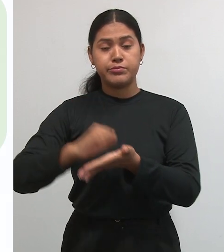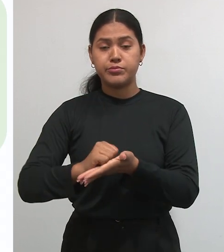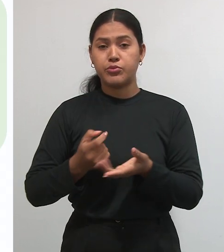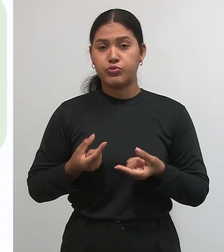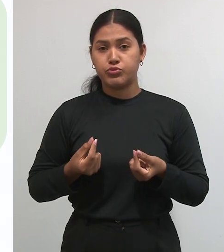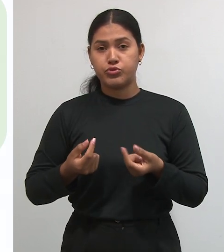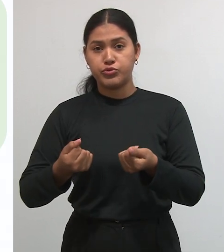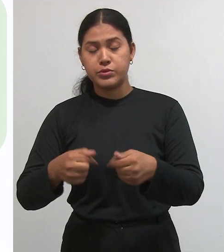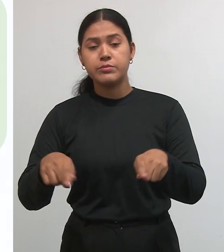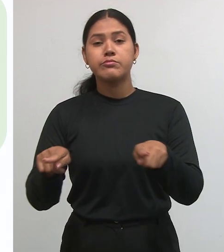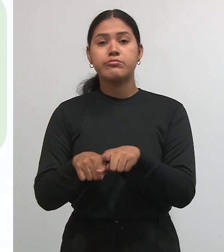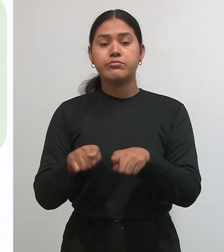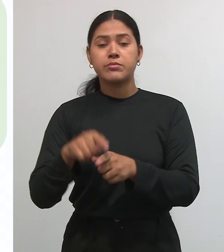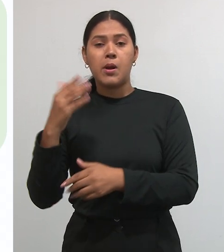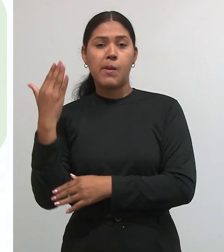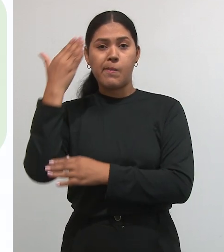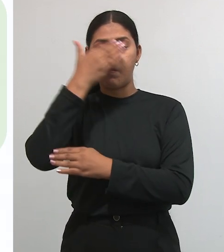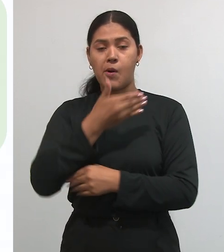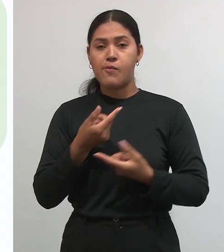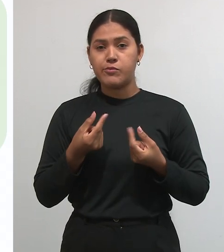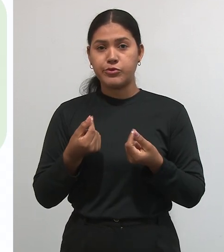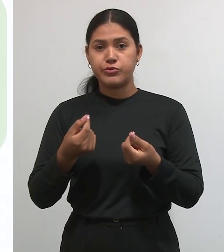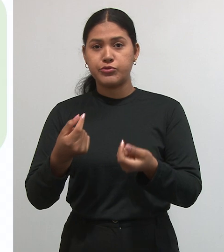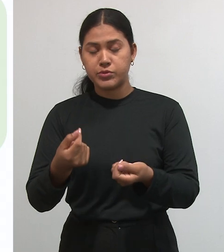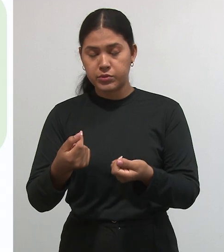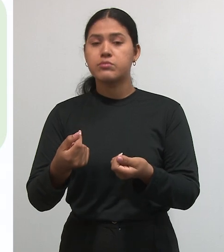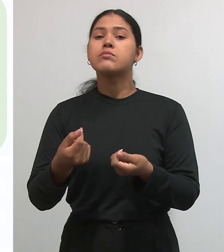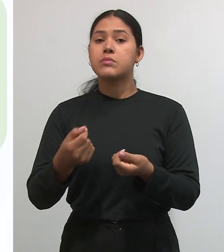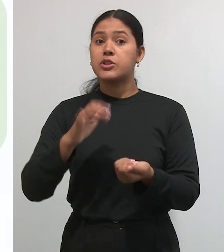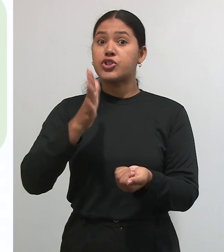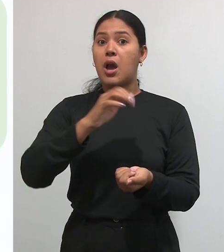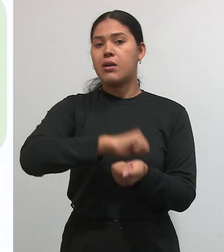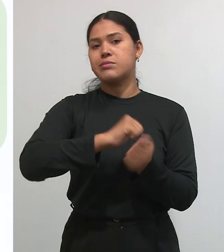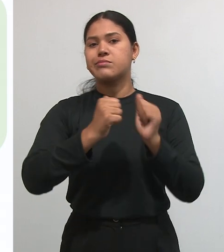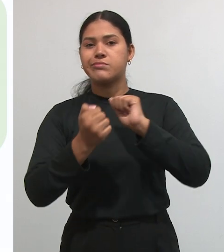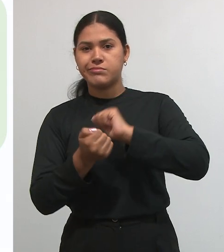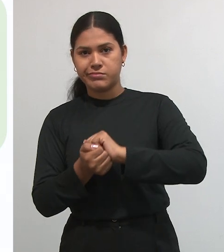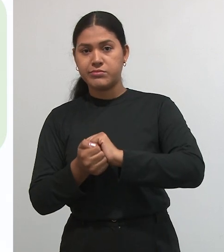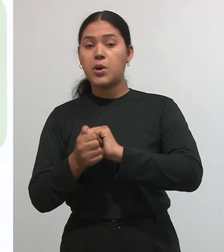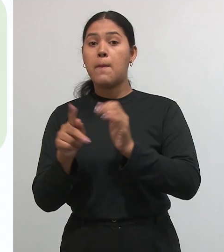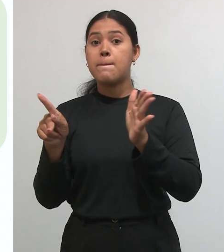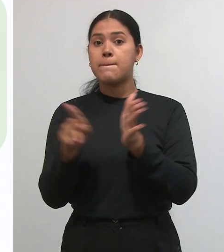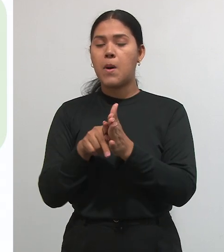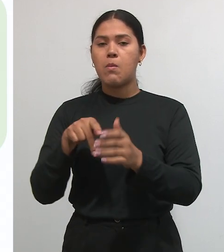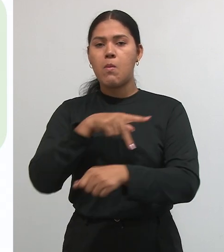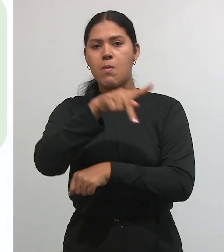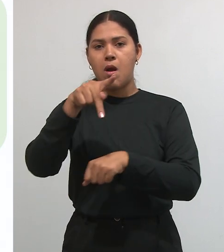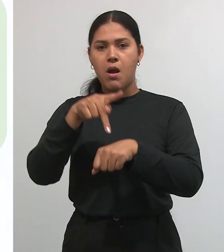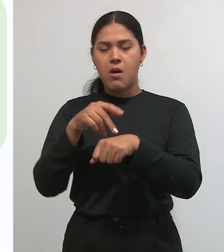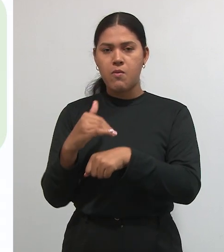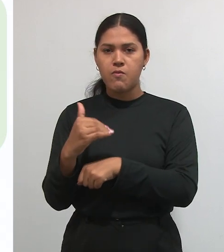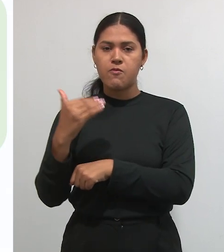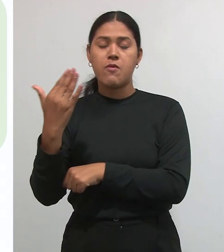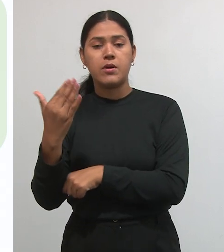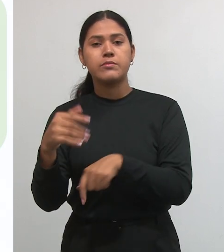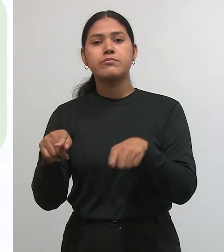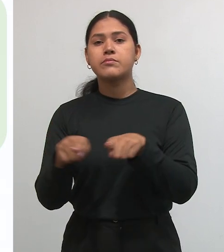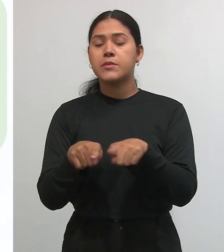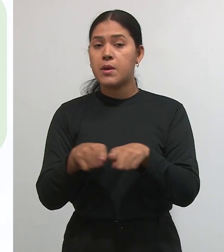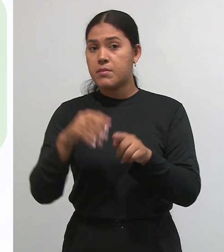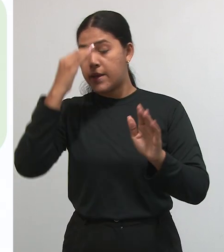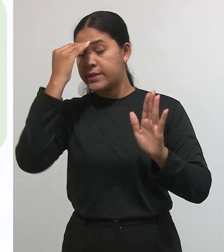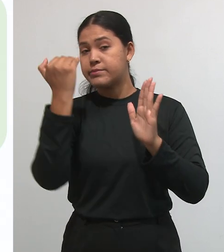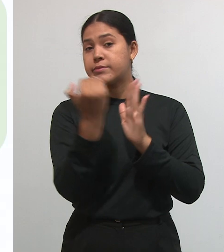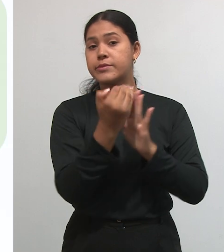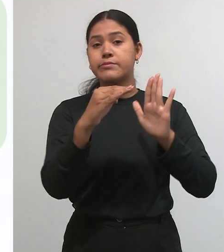padronizado e as demonstrações contábeis convergidas, tá? Conforme os padrões internacionais e princípios